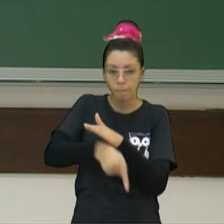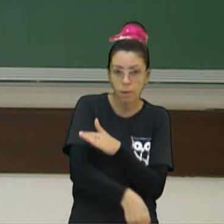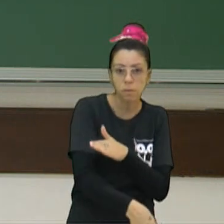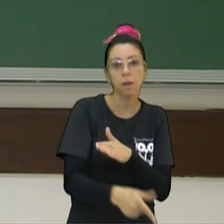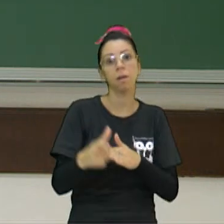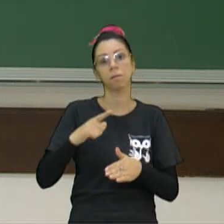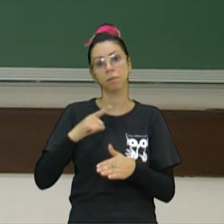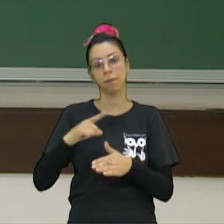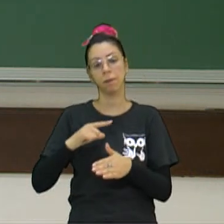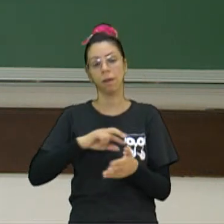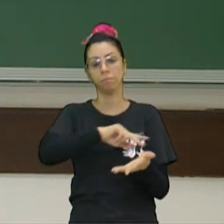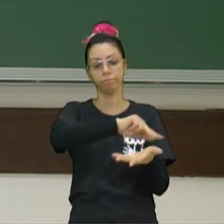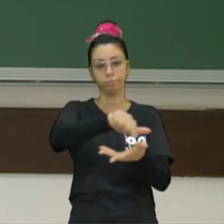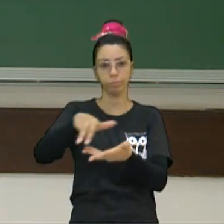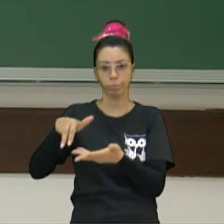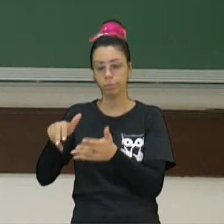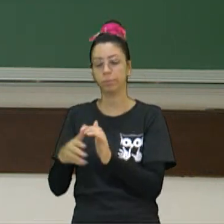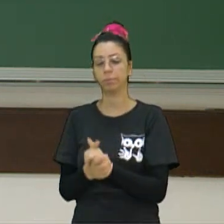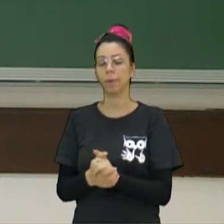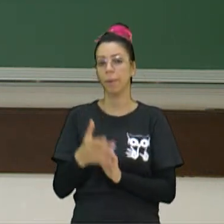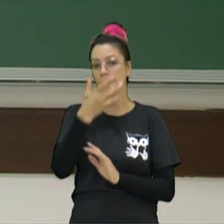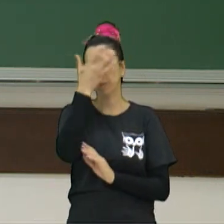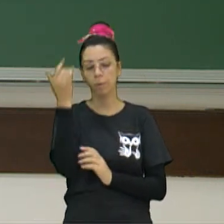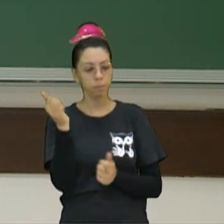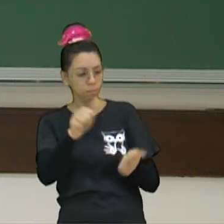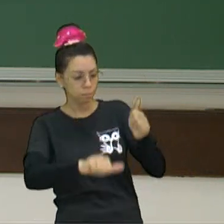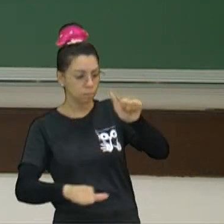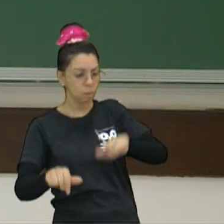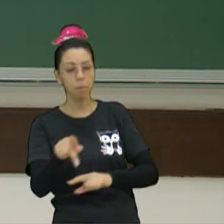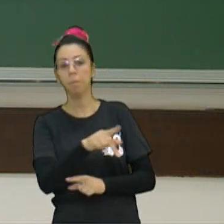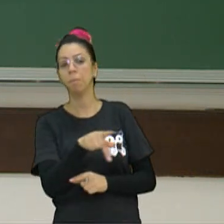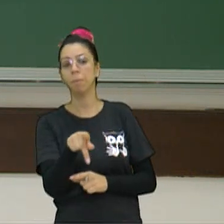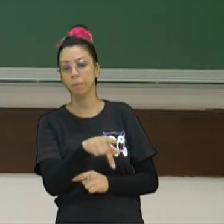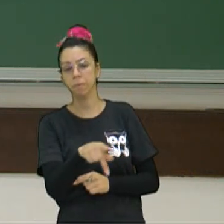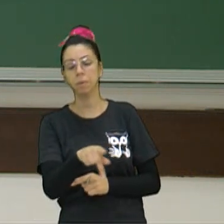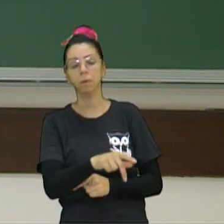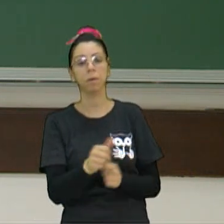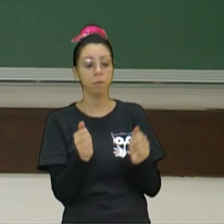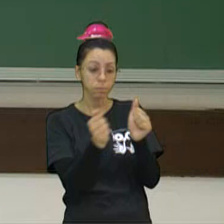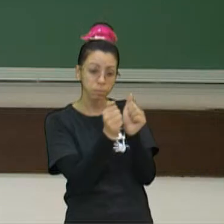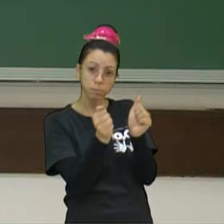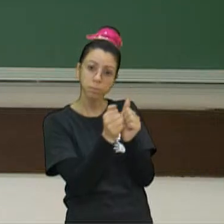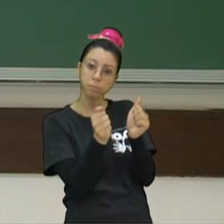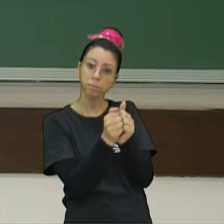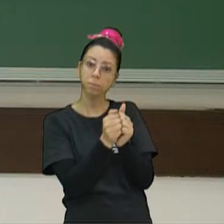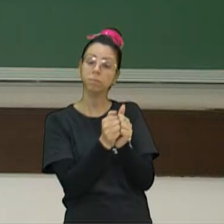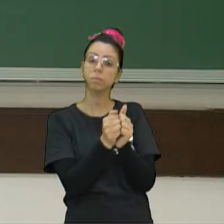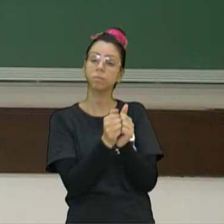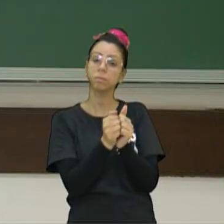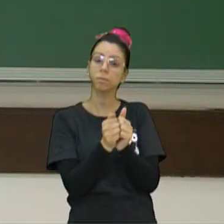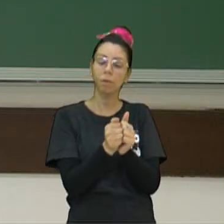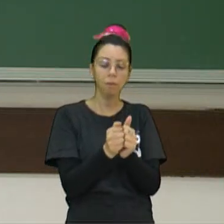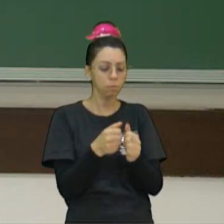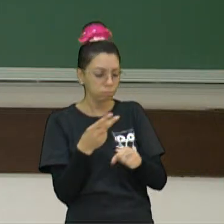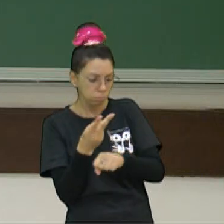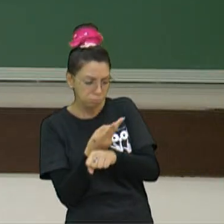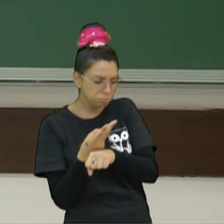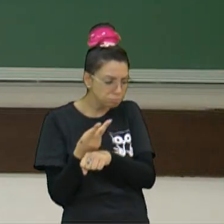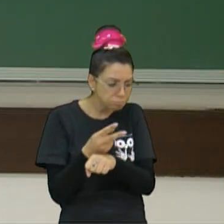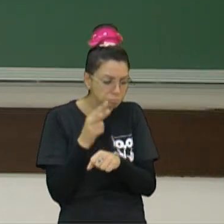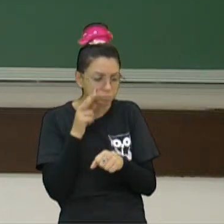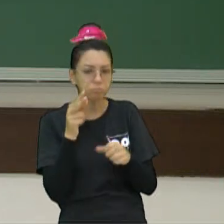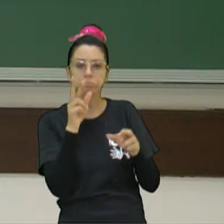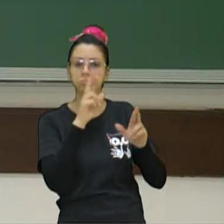encontra-se o praticante, né? Quem que vai avaliar isso? O professor que está lá, sempre quando você vai estar realizando, for procurar,